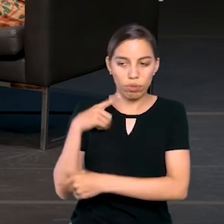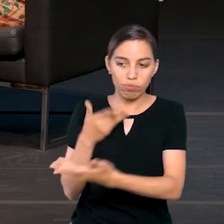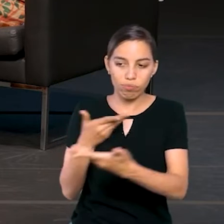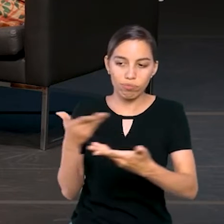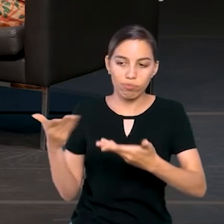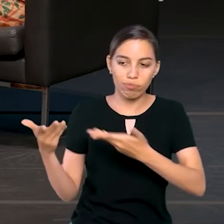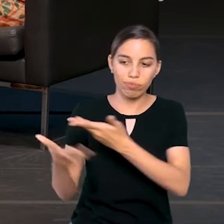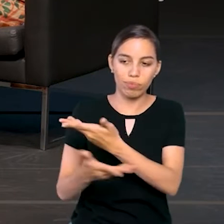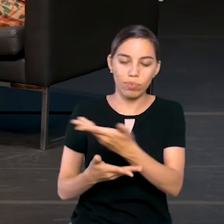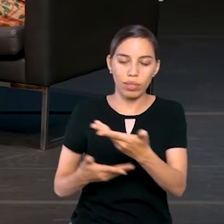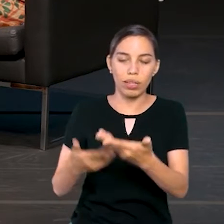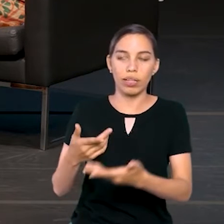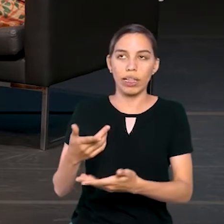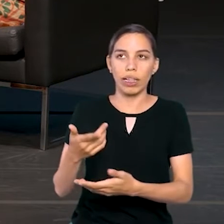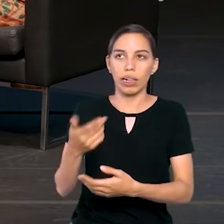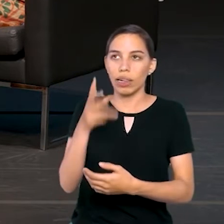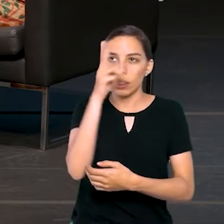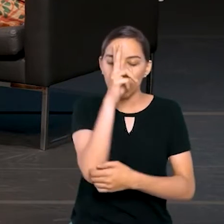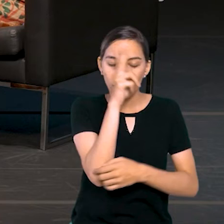gente ficar